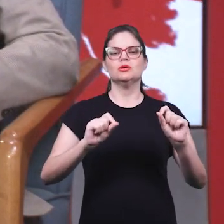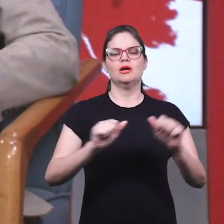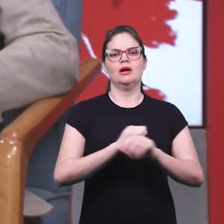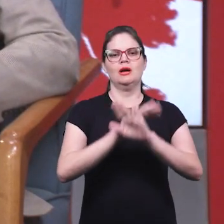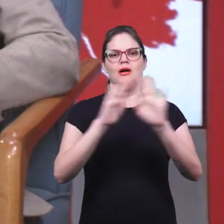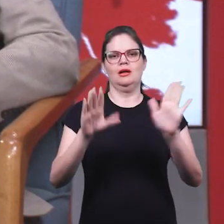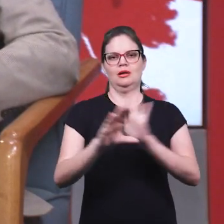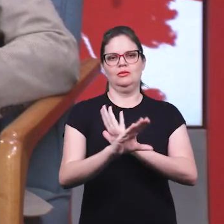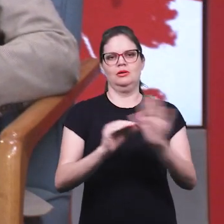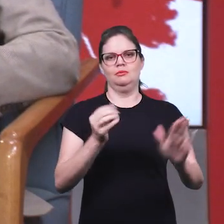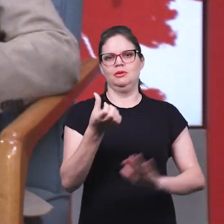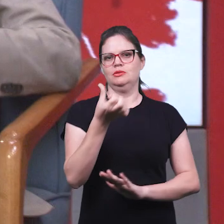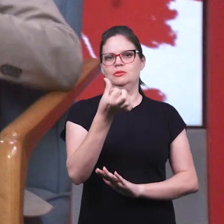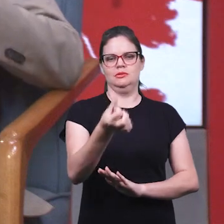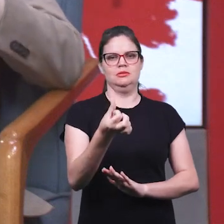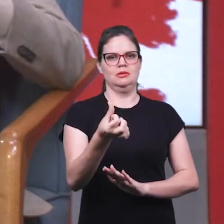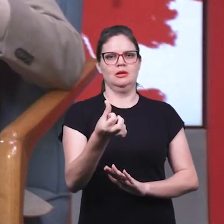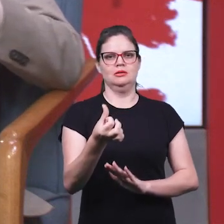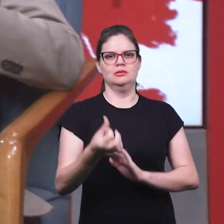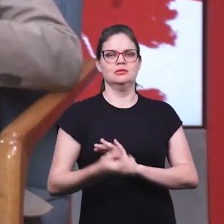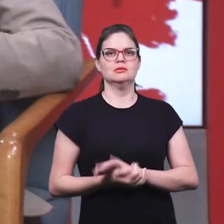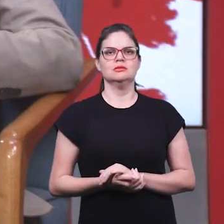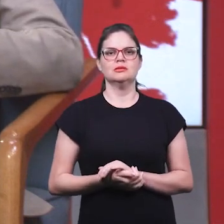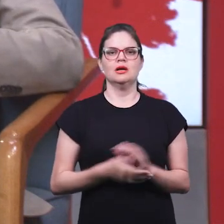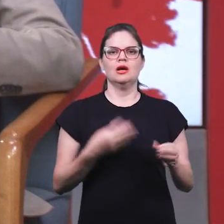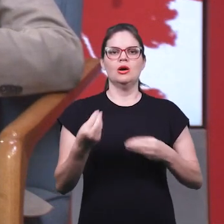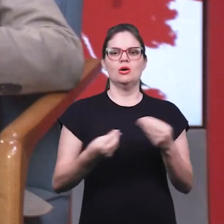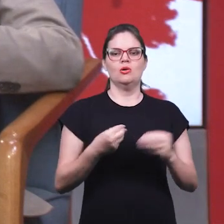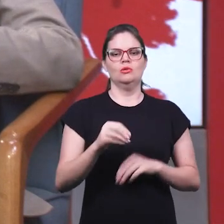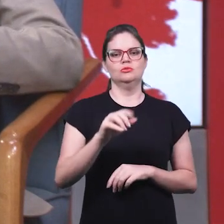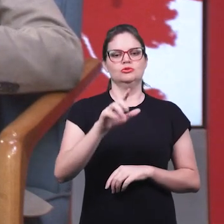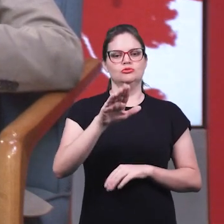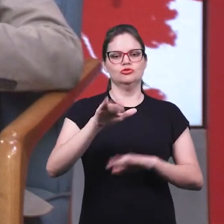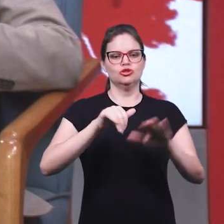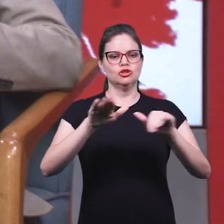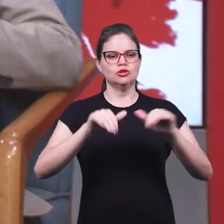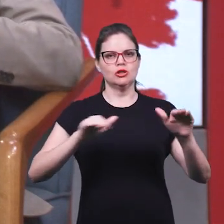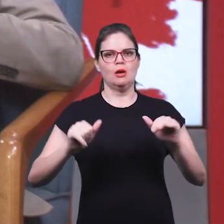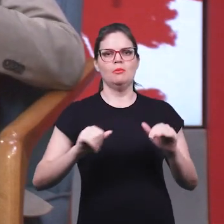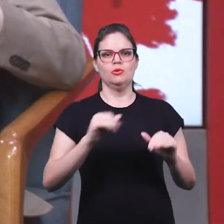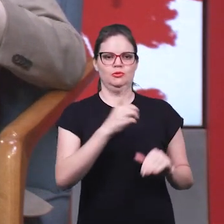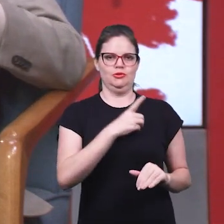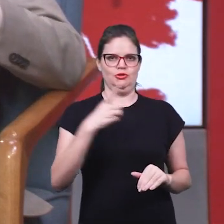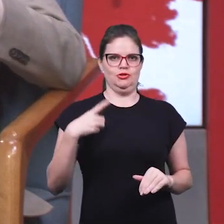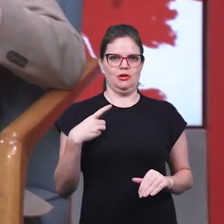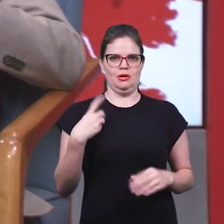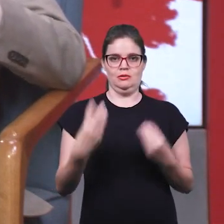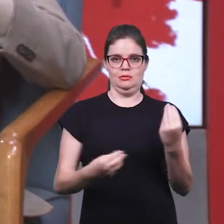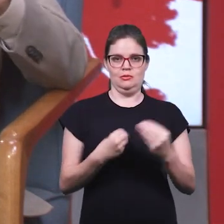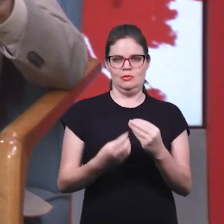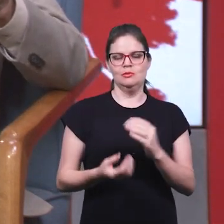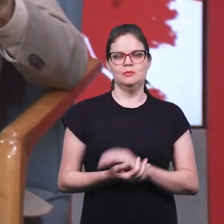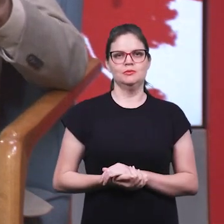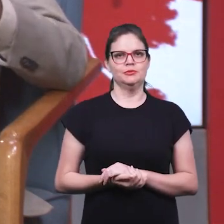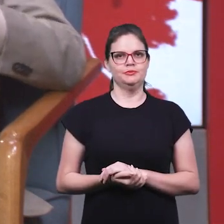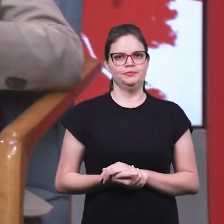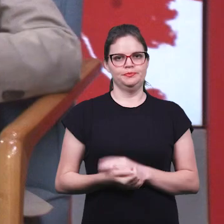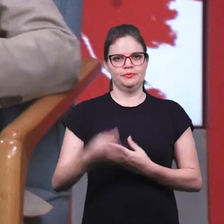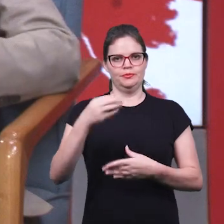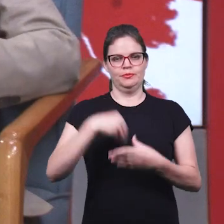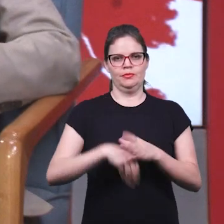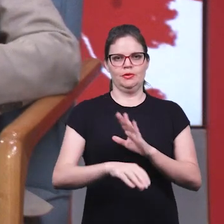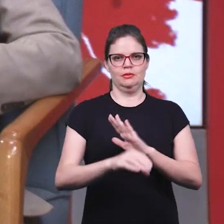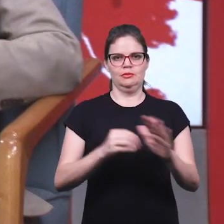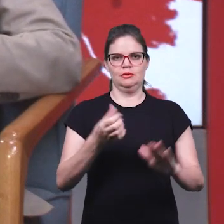capítulo 6, surgiram, então, os primeiros diáconos. E, no